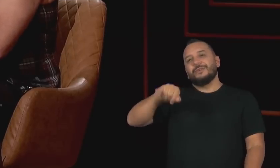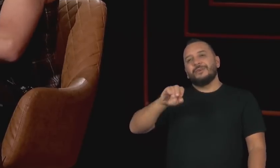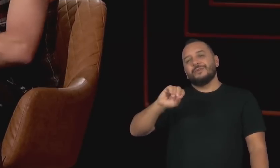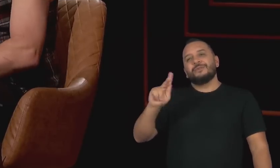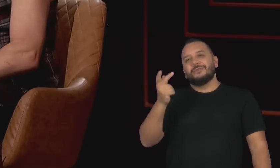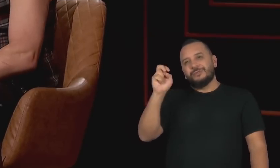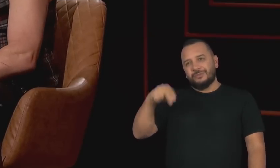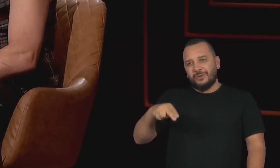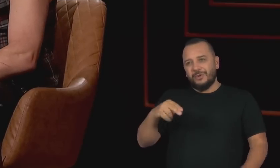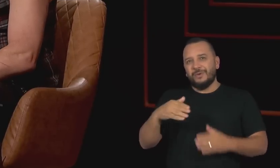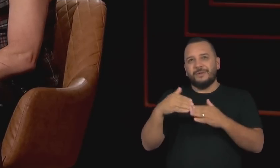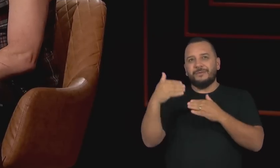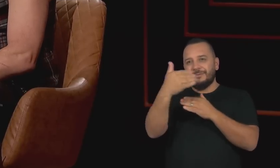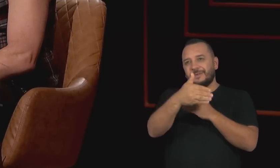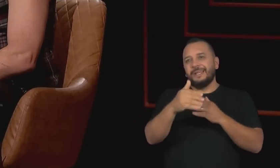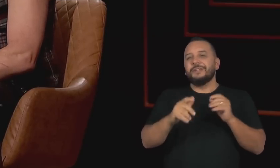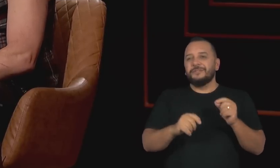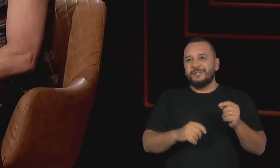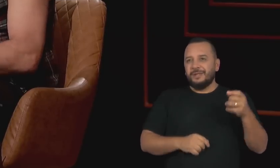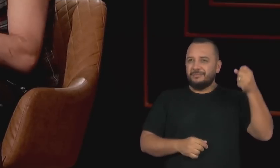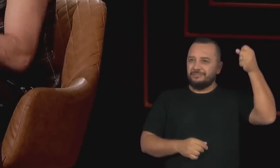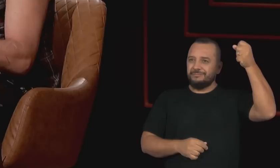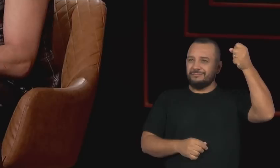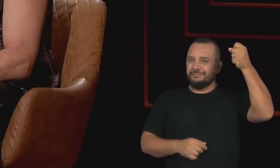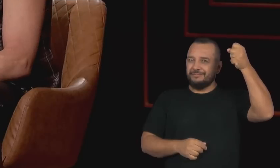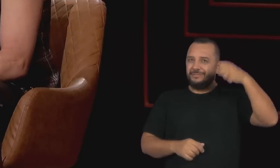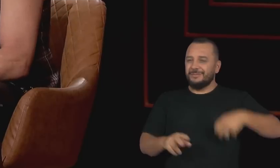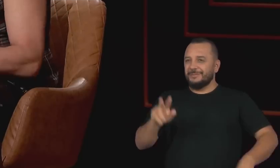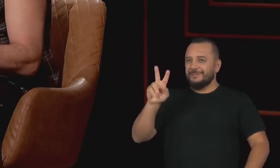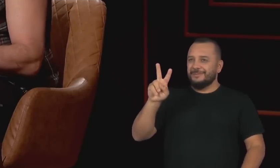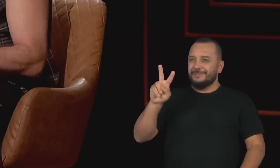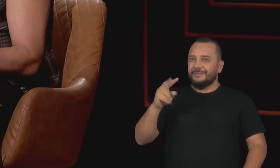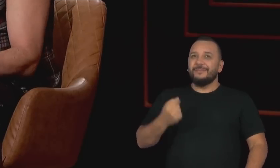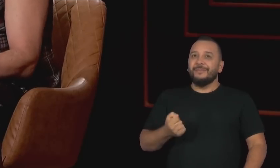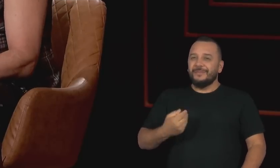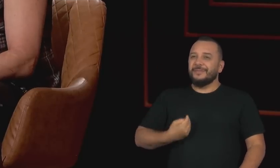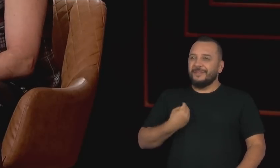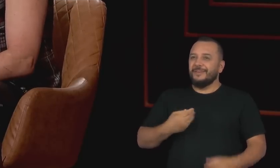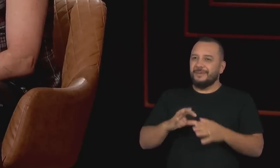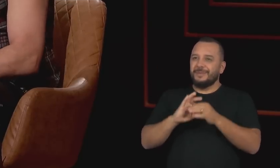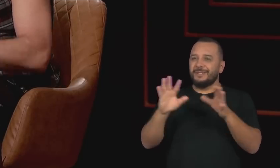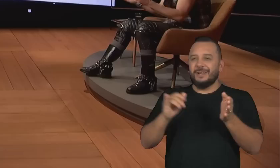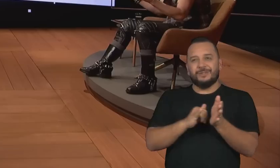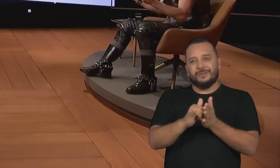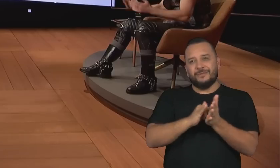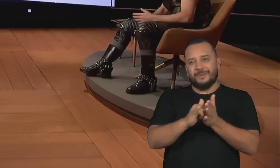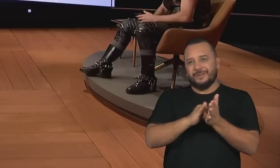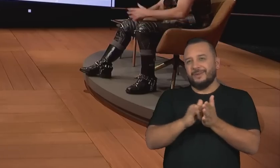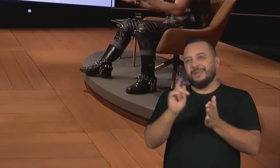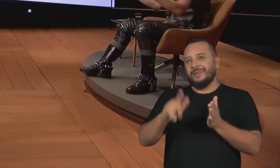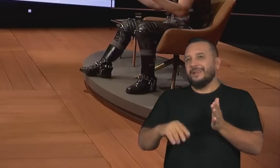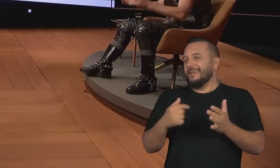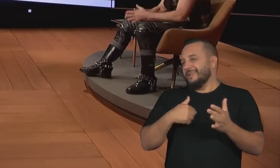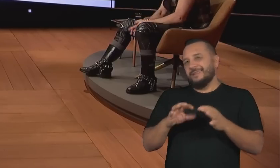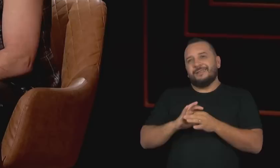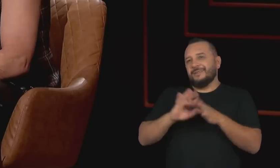Estátua da Liberdade, fazendo assim. Eu falei, viva a liberdade, porque Nova York é um lugar onde você pode ser quem você quiser. Sim.